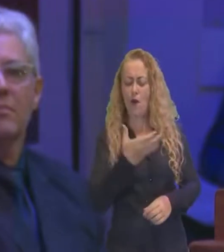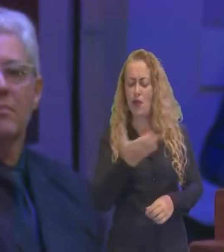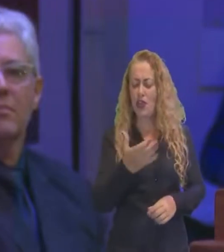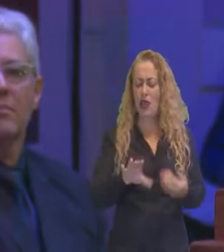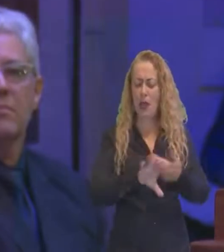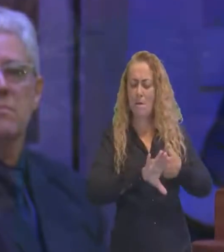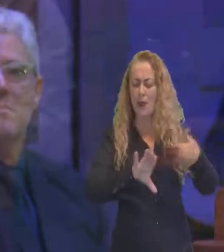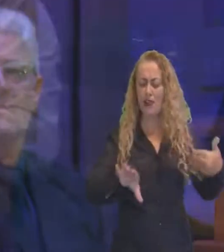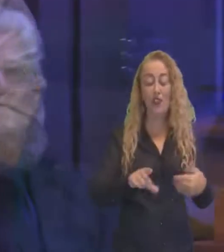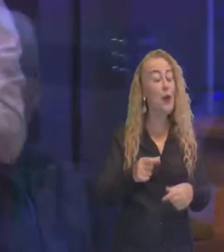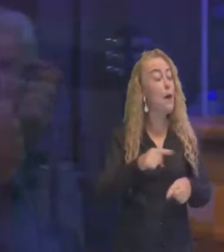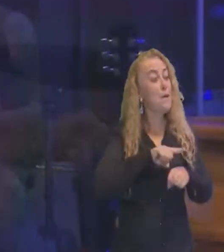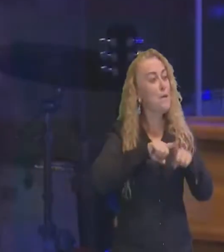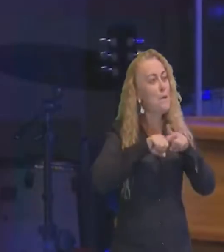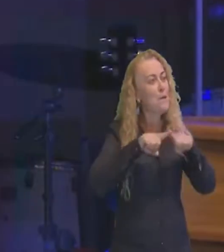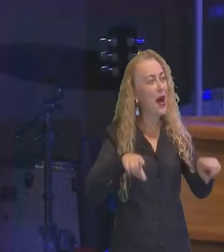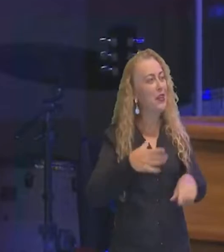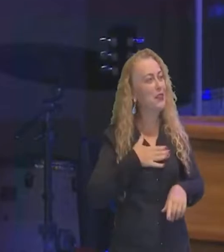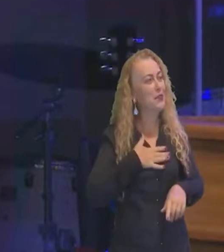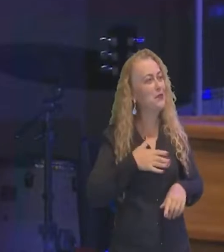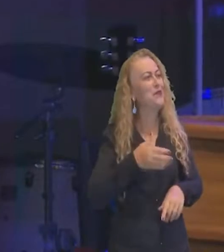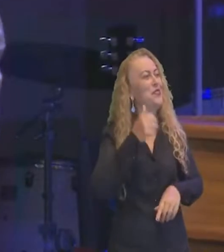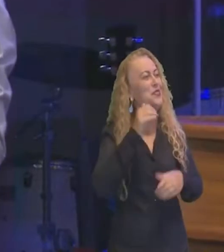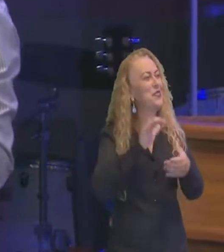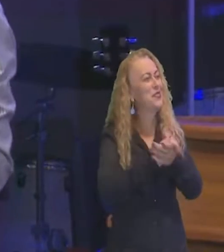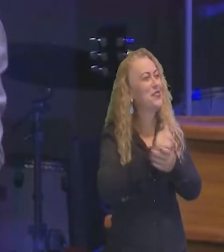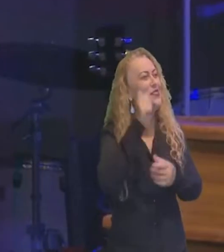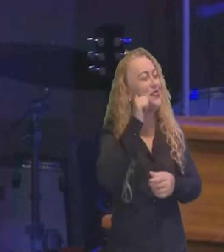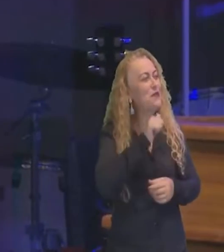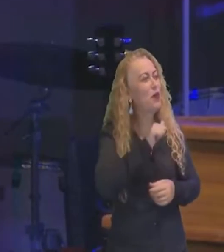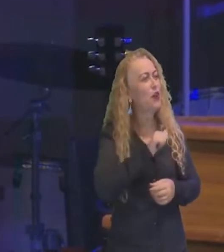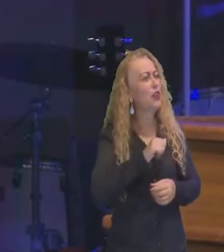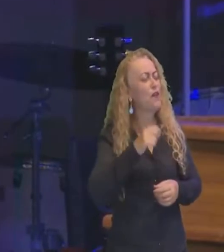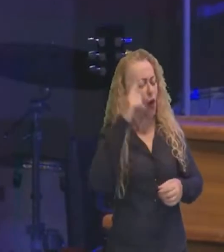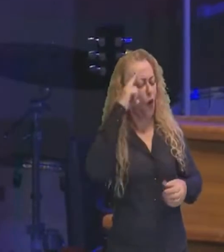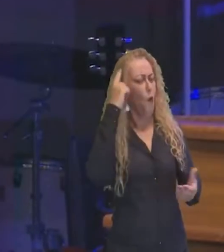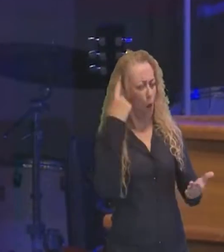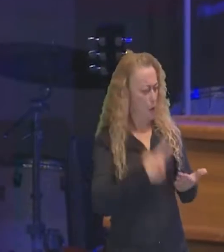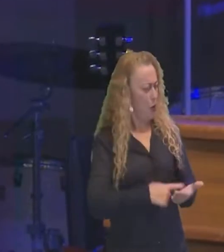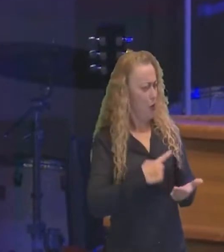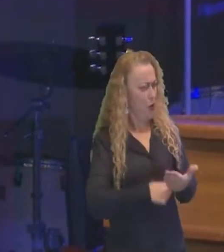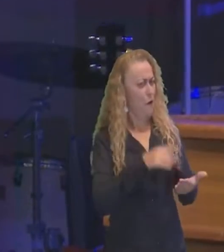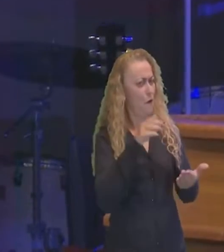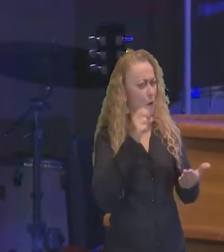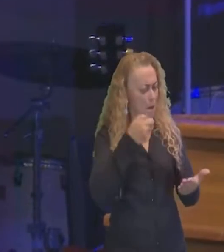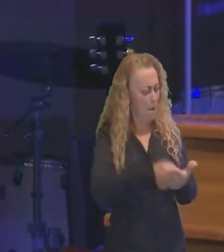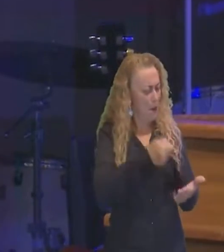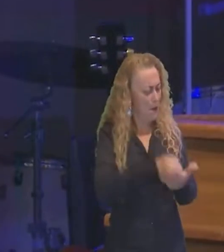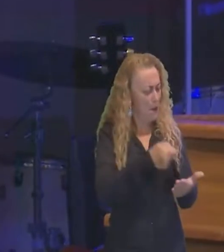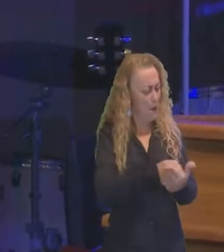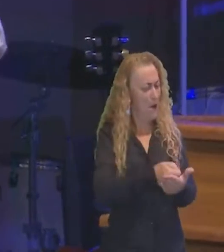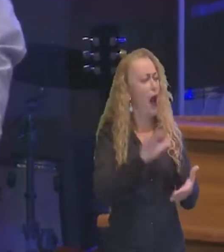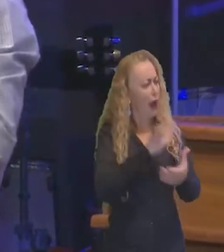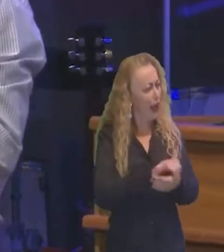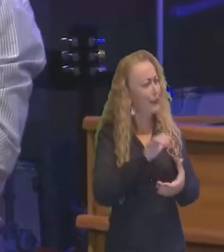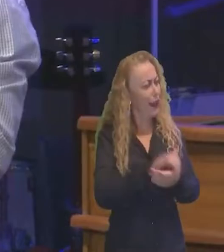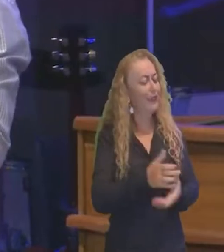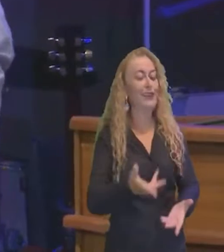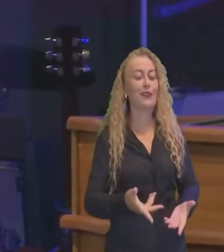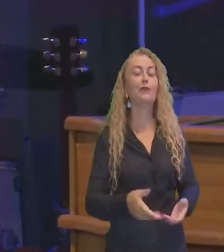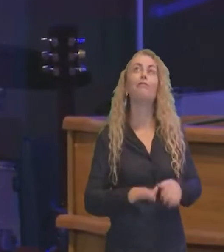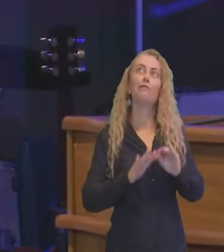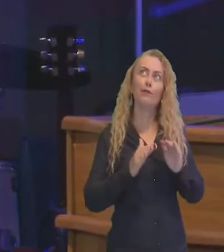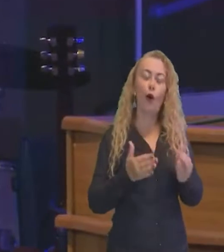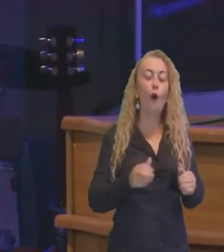desistir lá pelo tanto, mas ela me obrigou e eu... viver sermão é um problema sério, né? E aí,